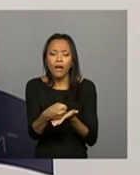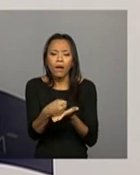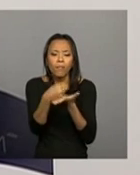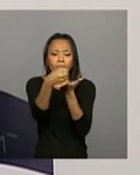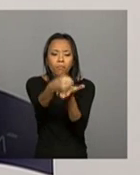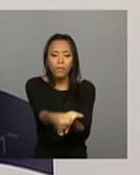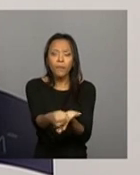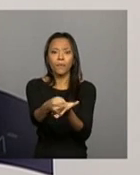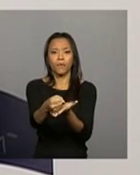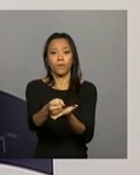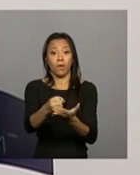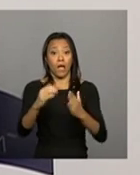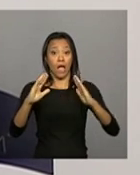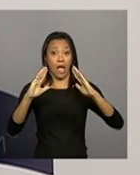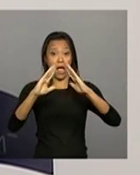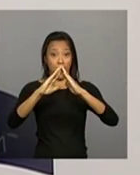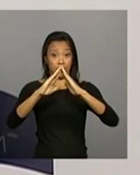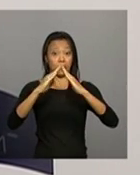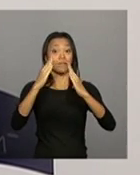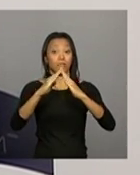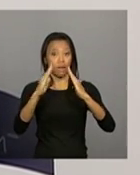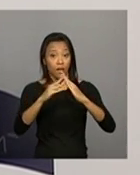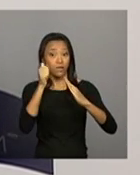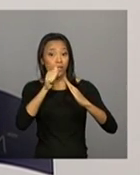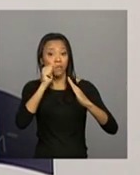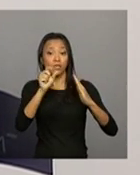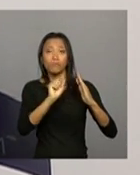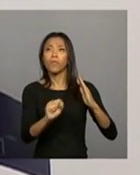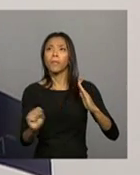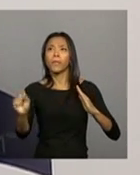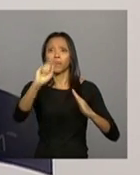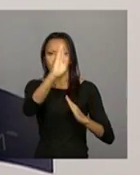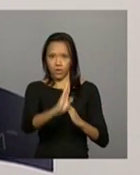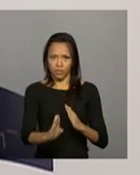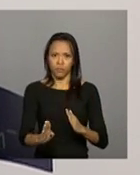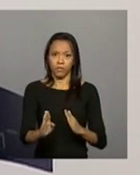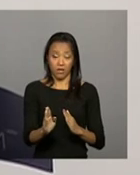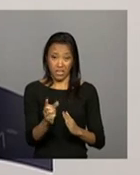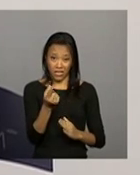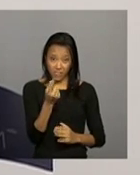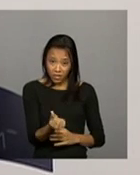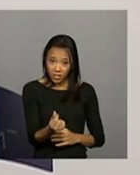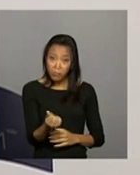brasileira. Deste valor, que não é pouco,